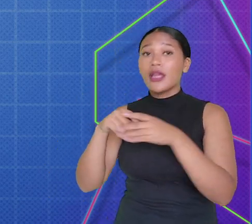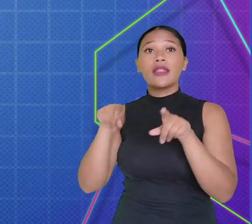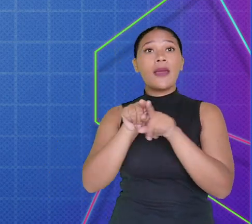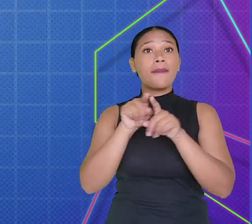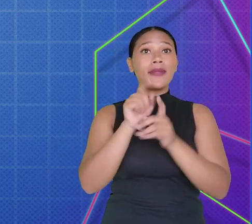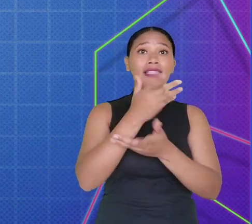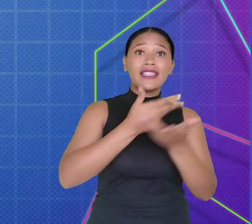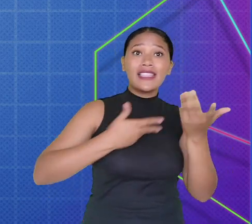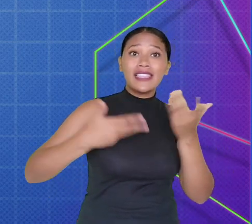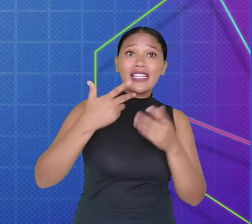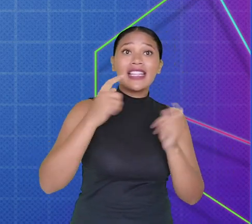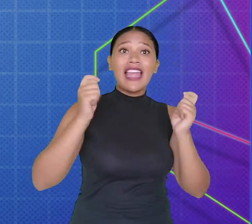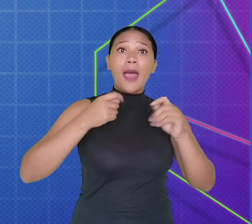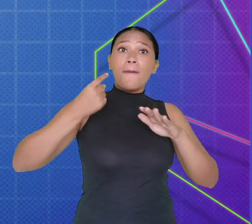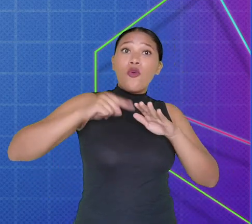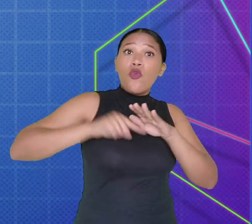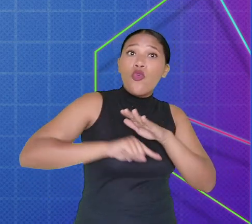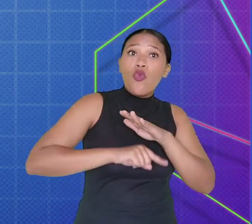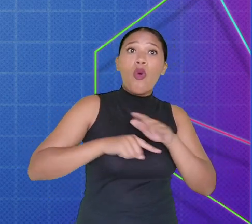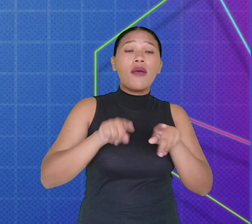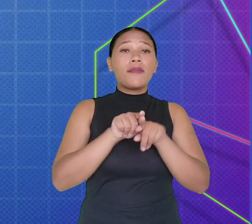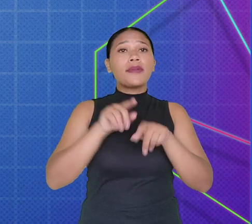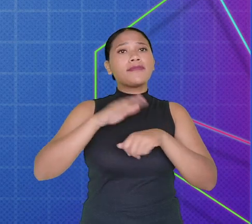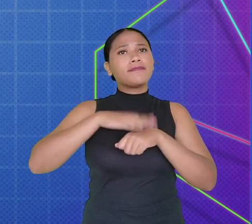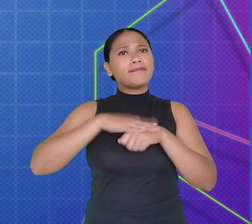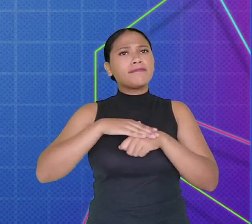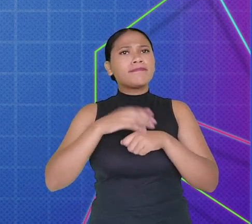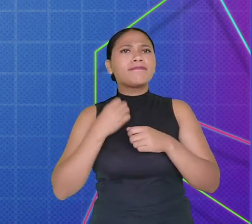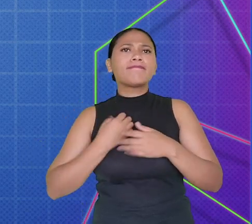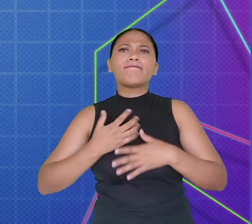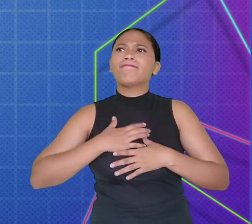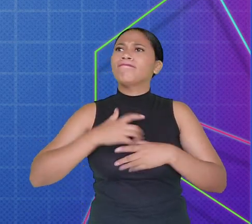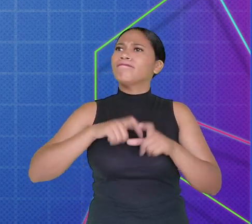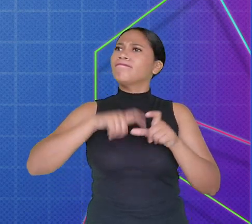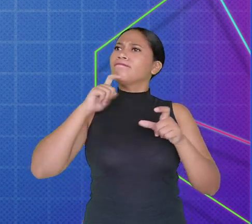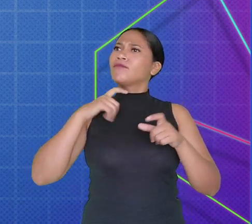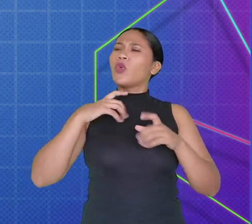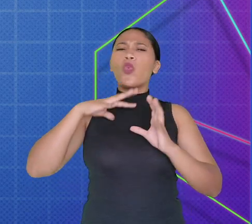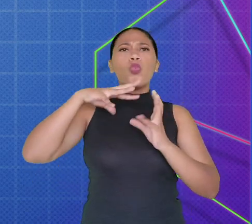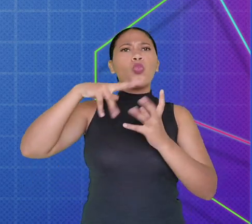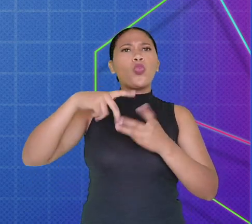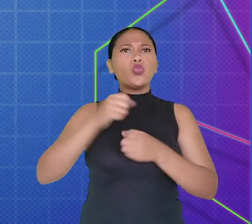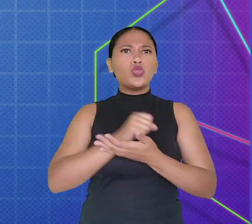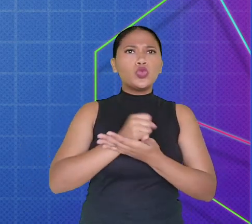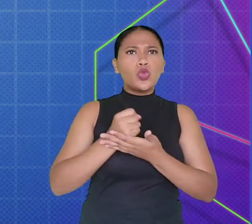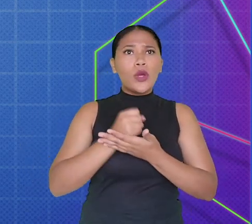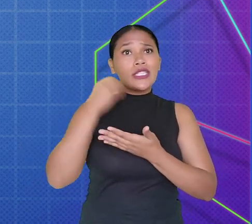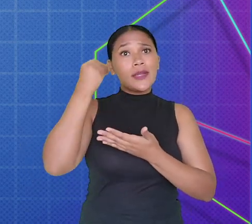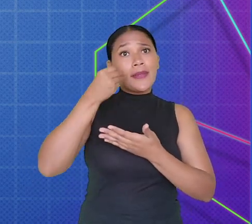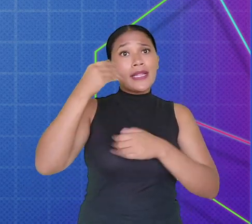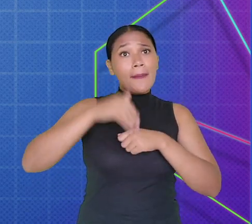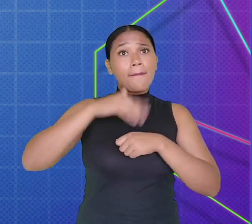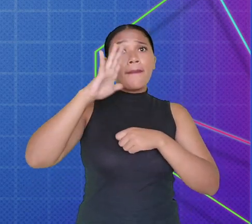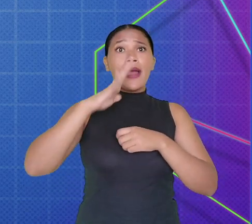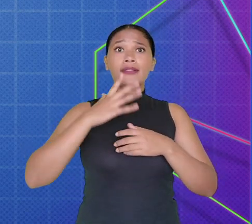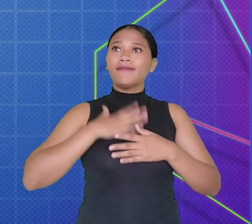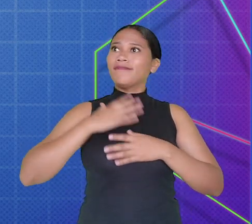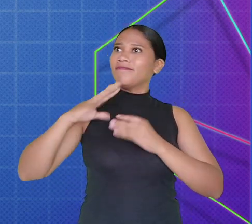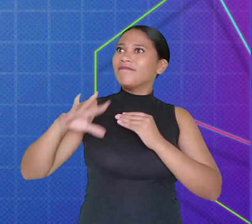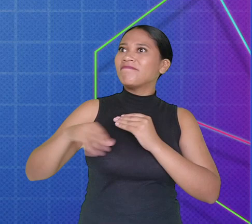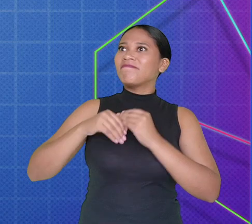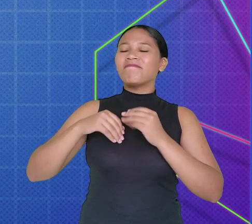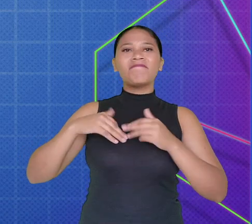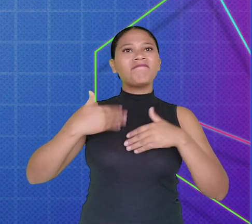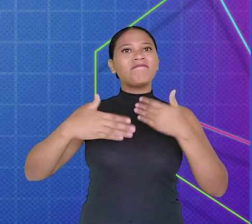estruturado, as interações orgânicas podem adicionar profundidade e autenticidade ao mundo do jogo, tornando assim a experiência de jogo